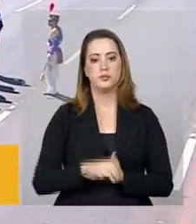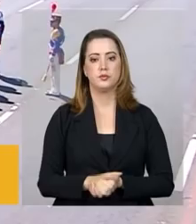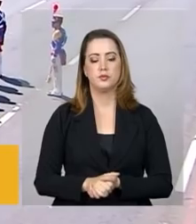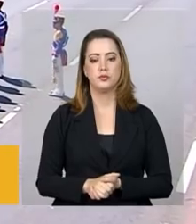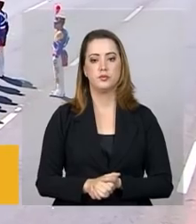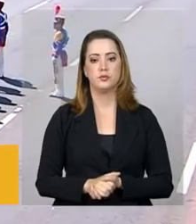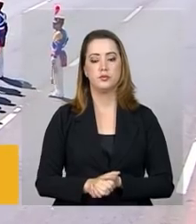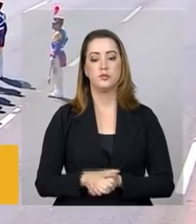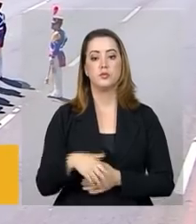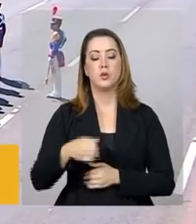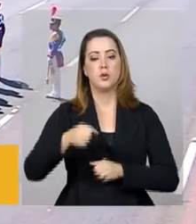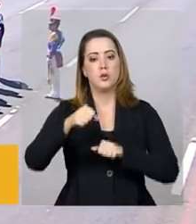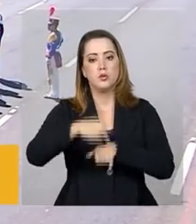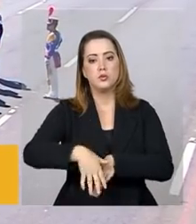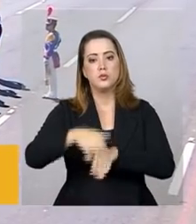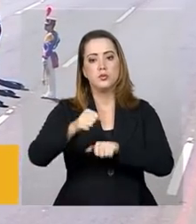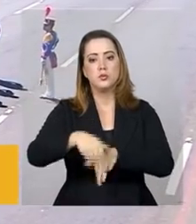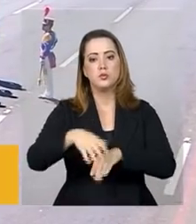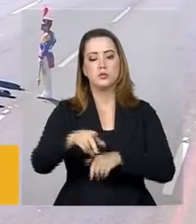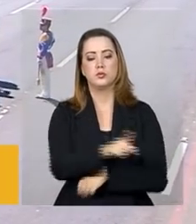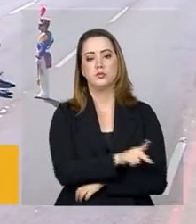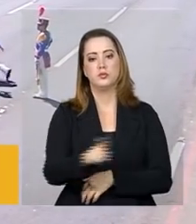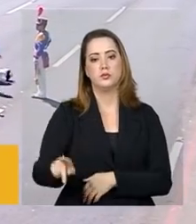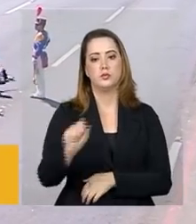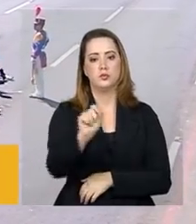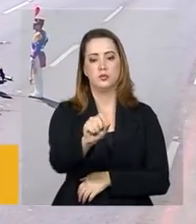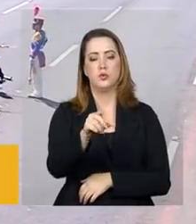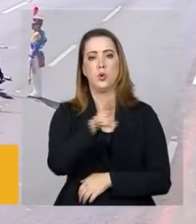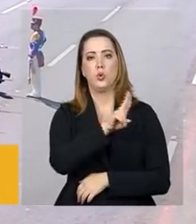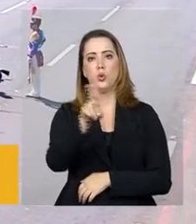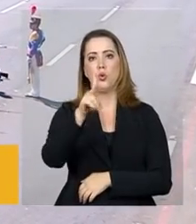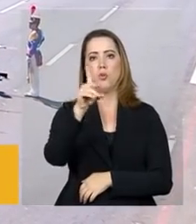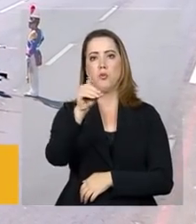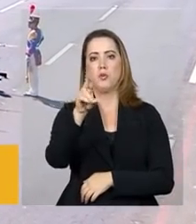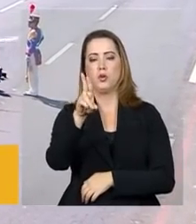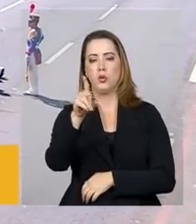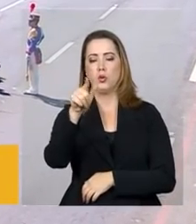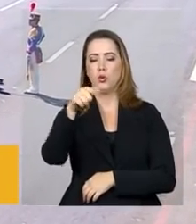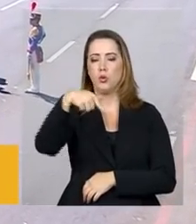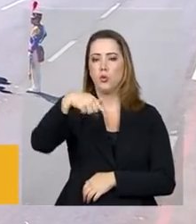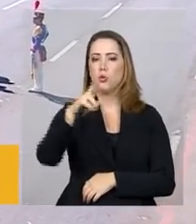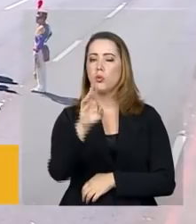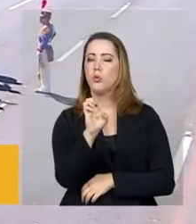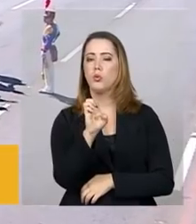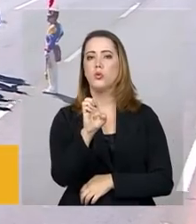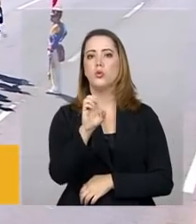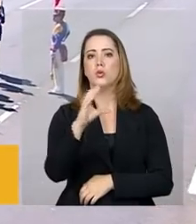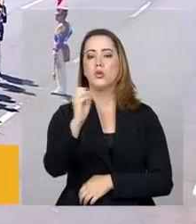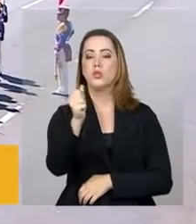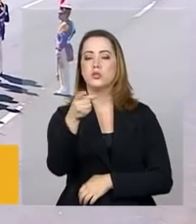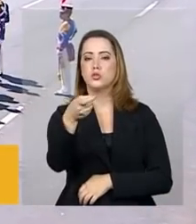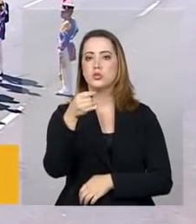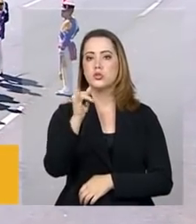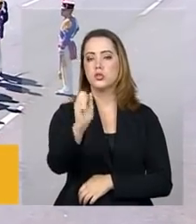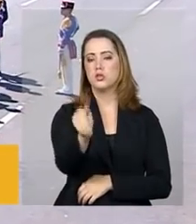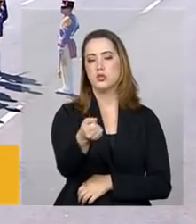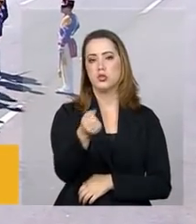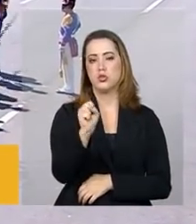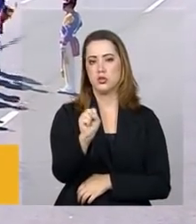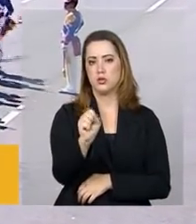O Batalhão da Guarda Presidencial, unida dos é o Batalhão Duque de Caxias, a disciplina, o Batalhão do Imperador, criado